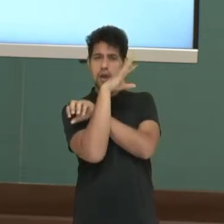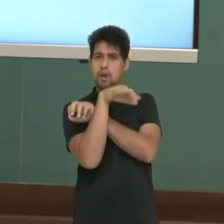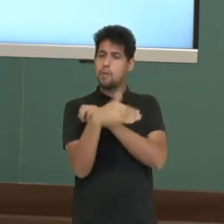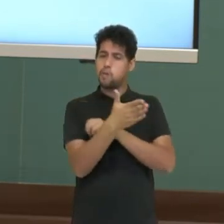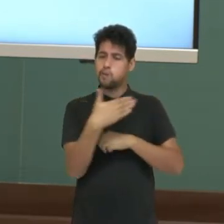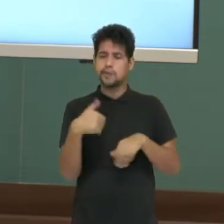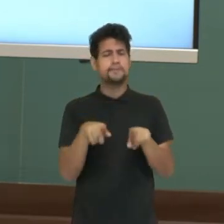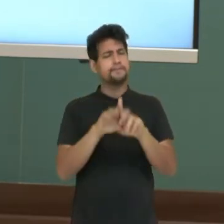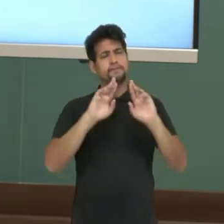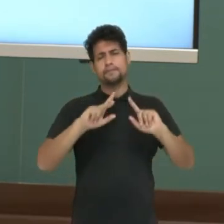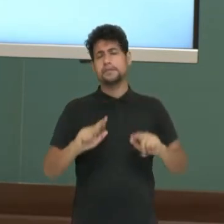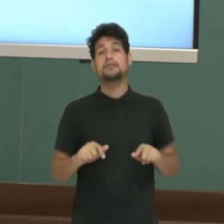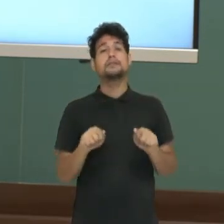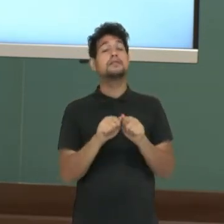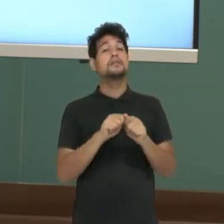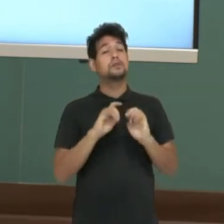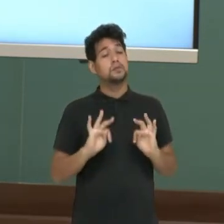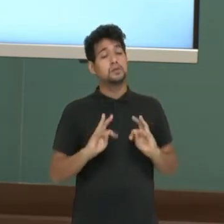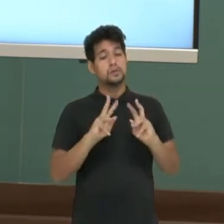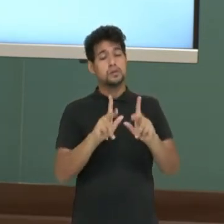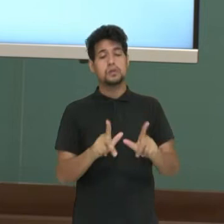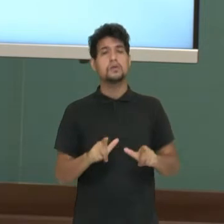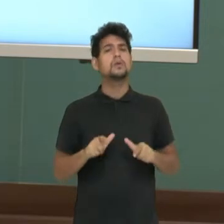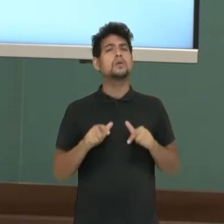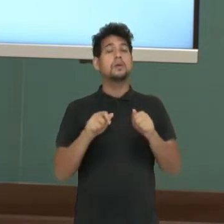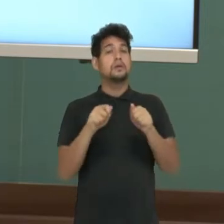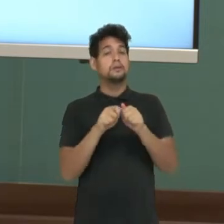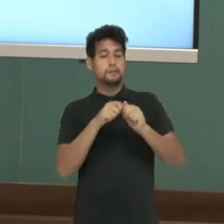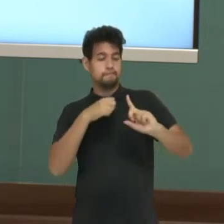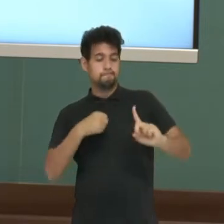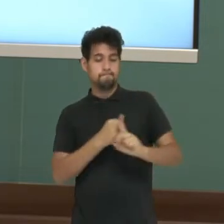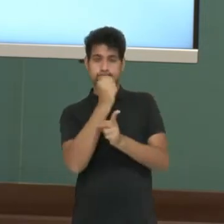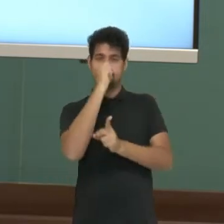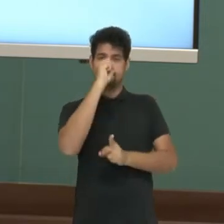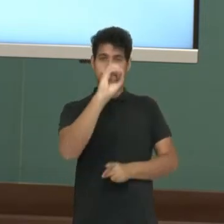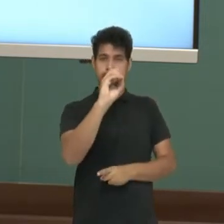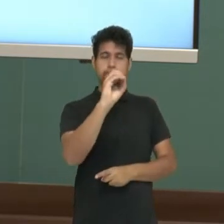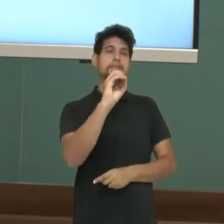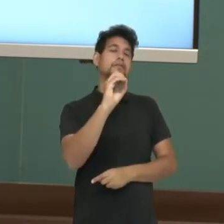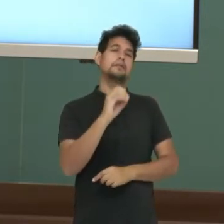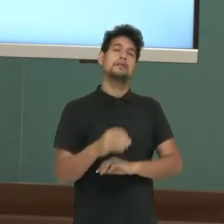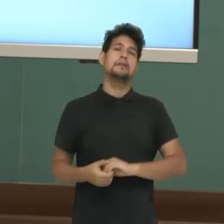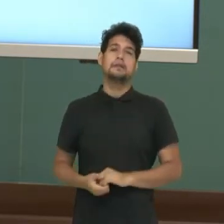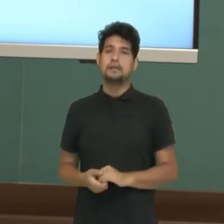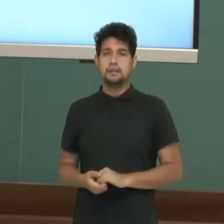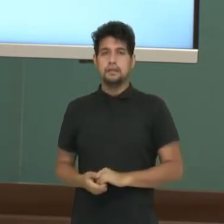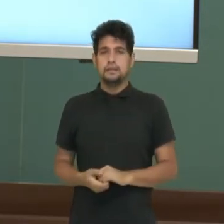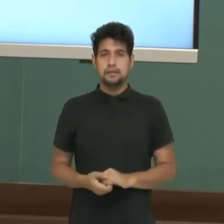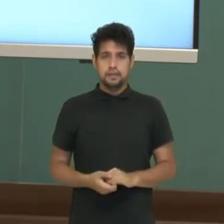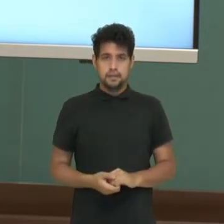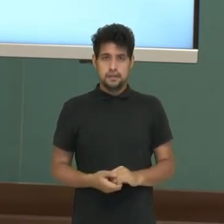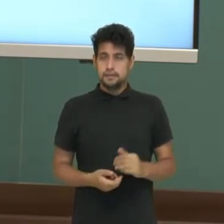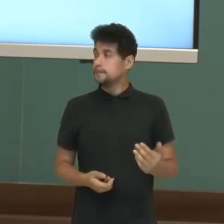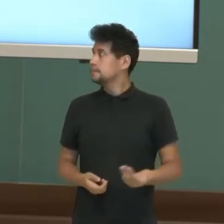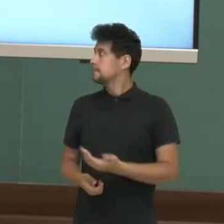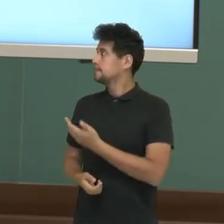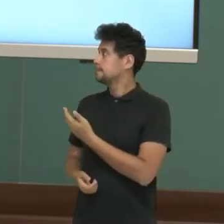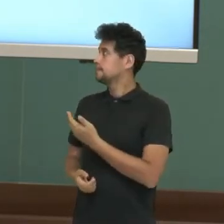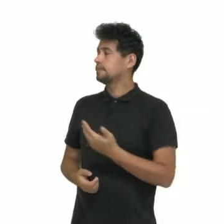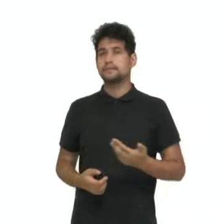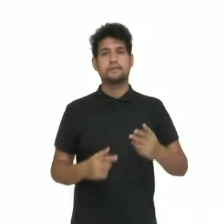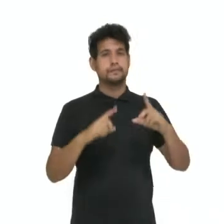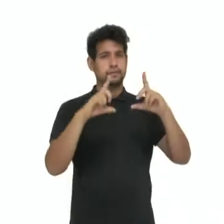bom? Gerando, então, com tudo isso, tentando gerar um impacto zero na região. Aqui temos aqui, então, uma foto, né,